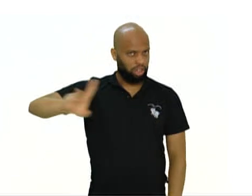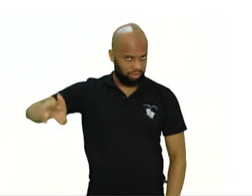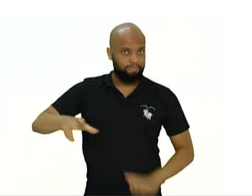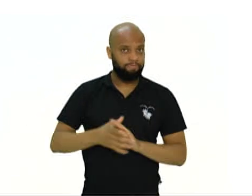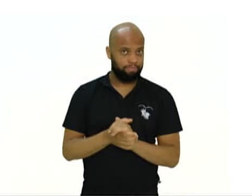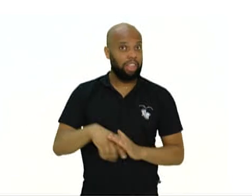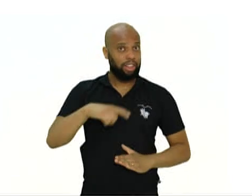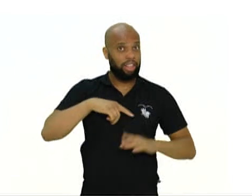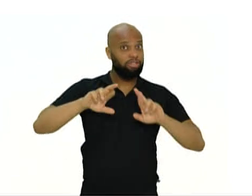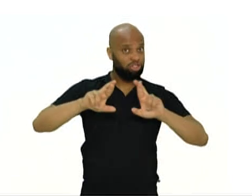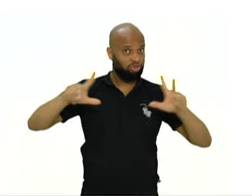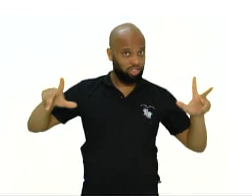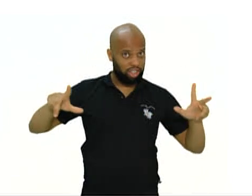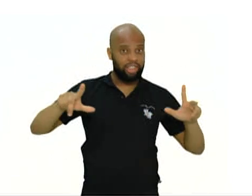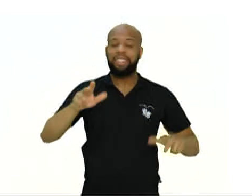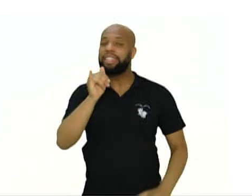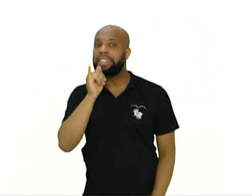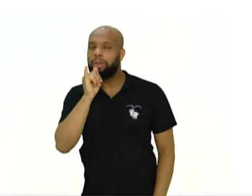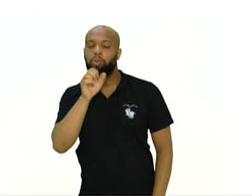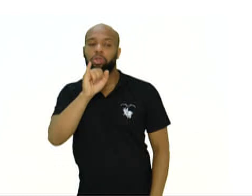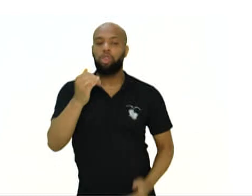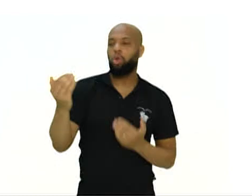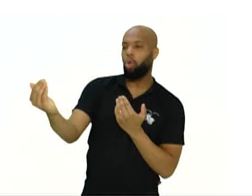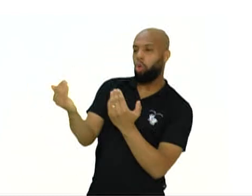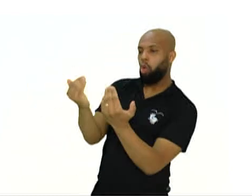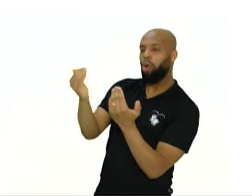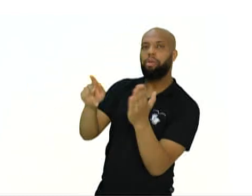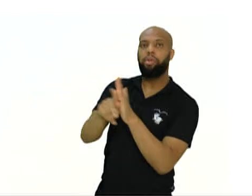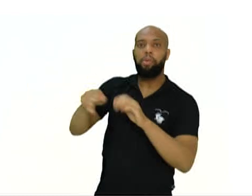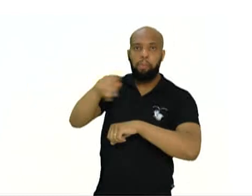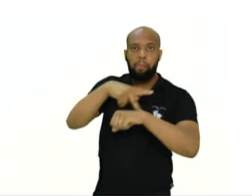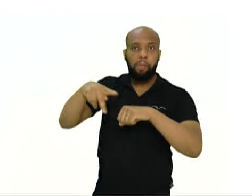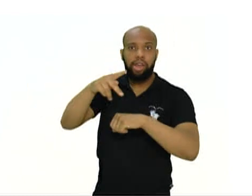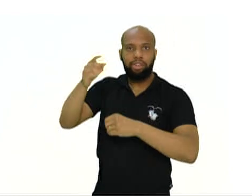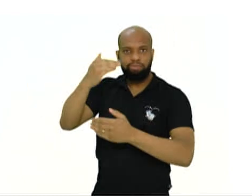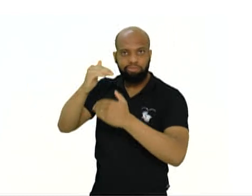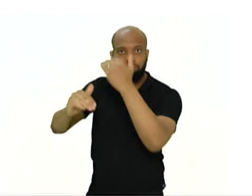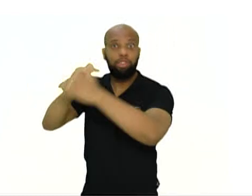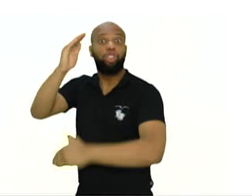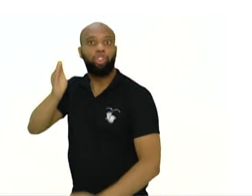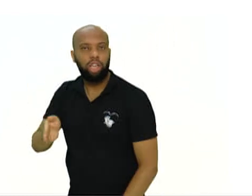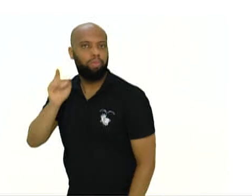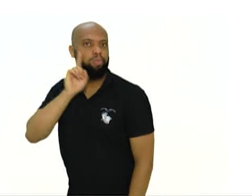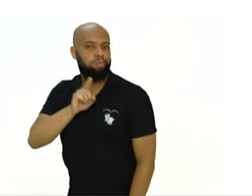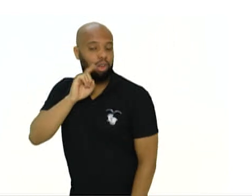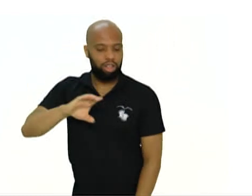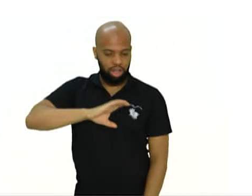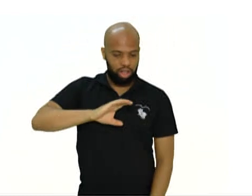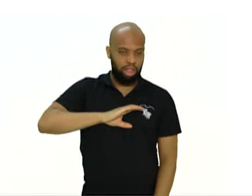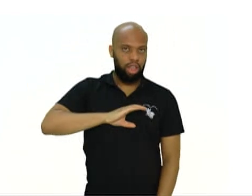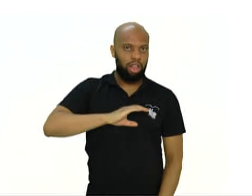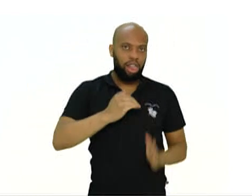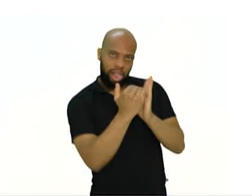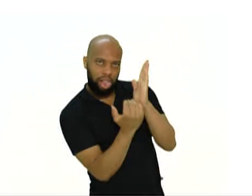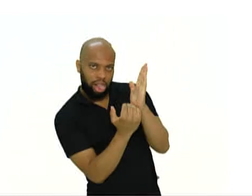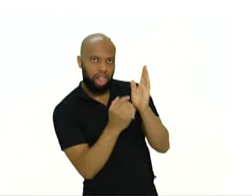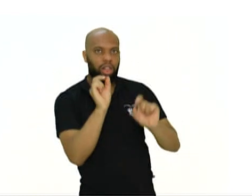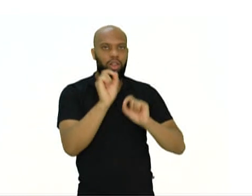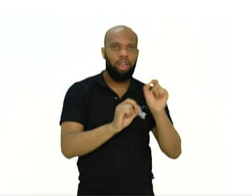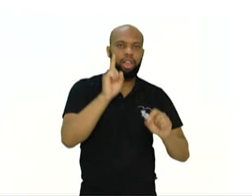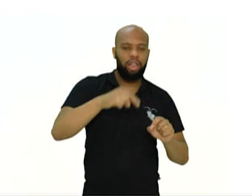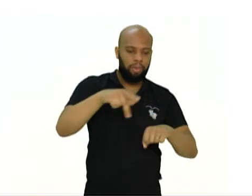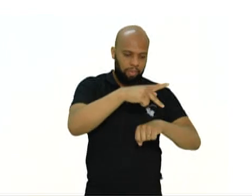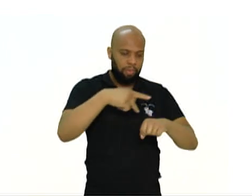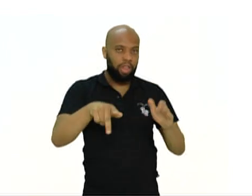países desenvolvidos, como Estados Unidos e Canadá, e países, né, subdesenvolvidos, como é o caso dos países da